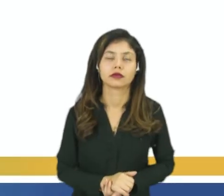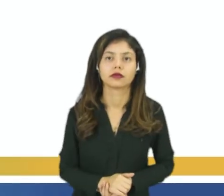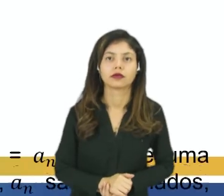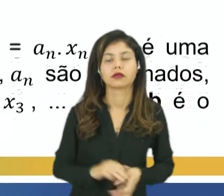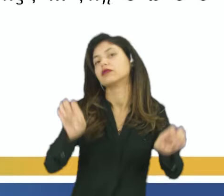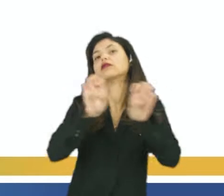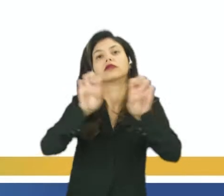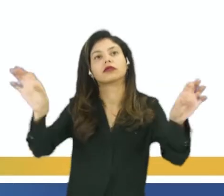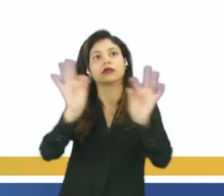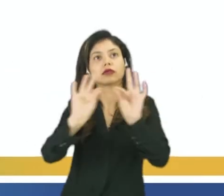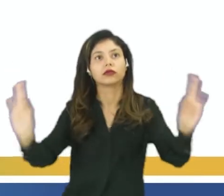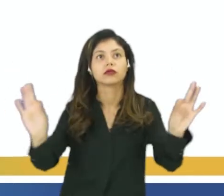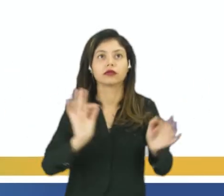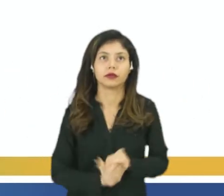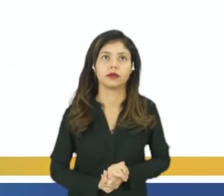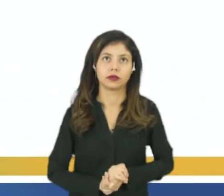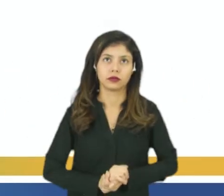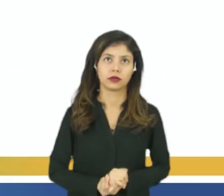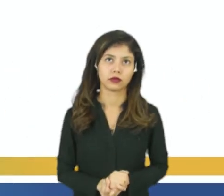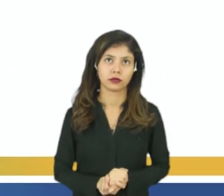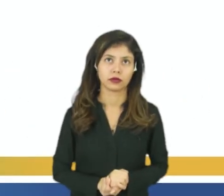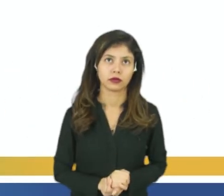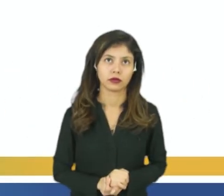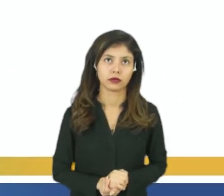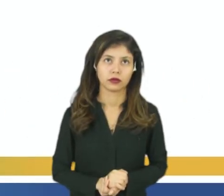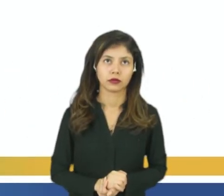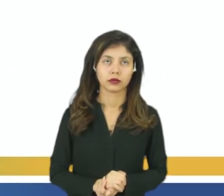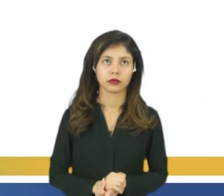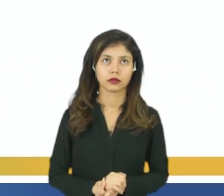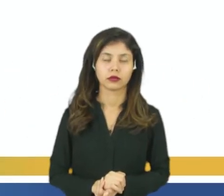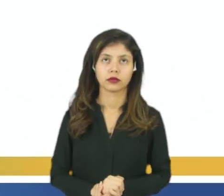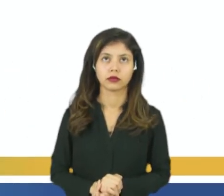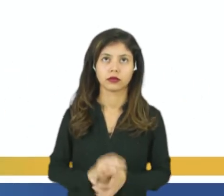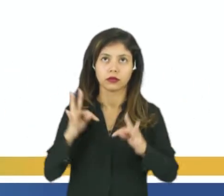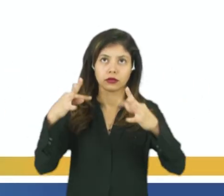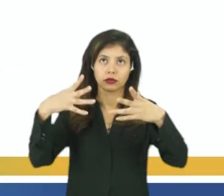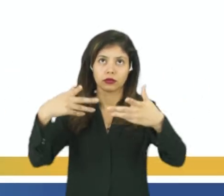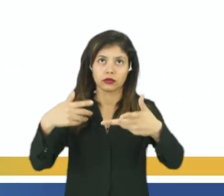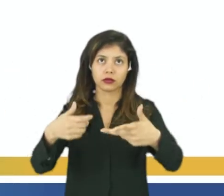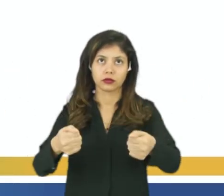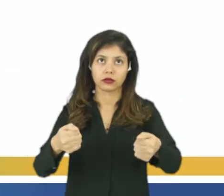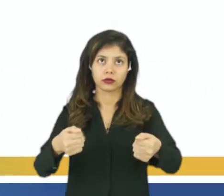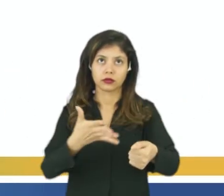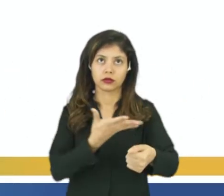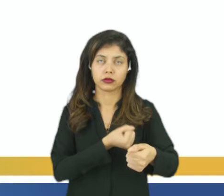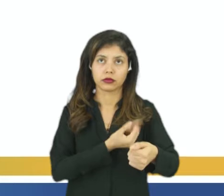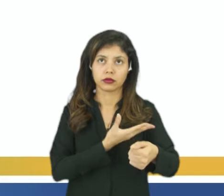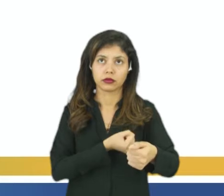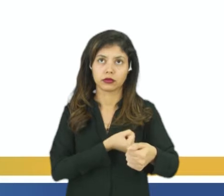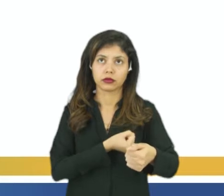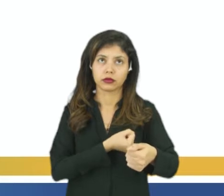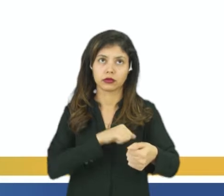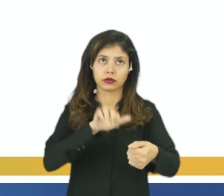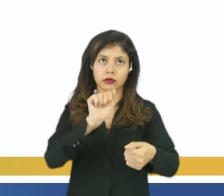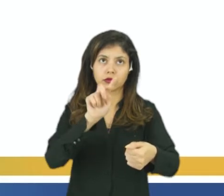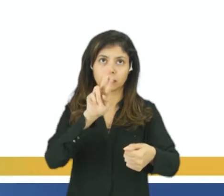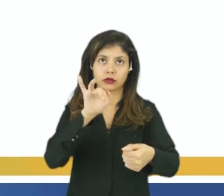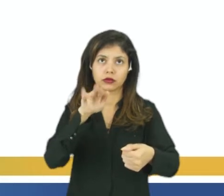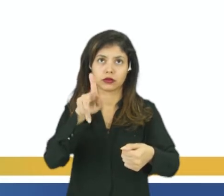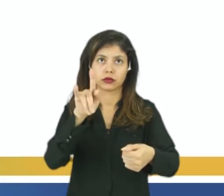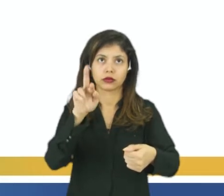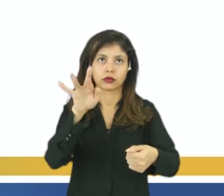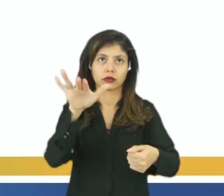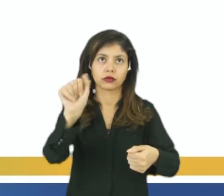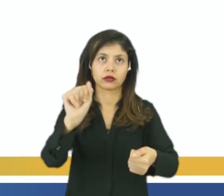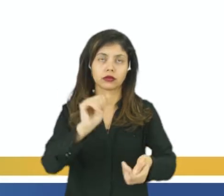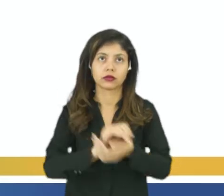Uma equação linear é dada por toda essa nomenclatura algébrica, né? Então, toda a equação